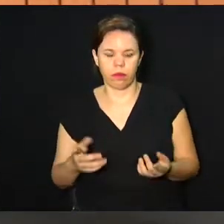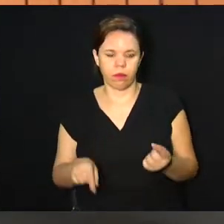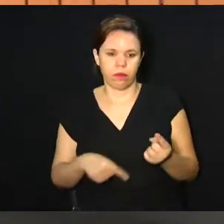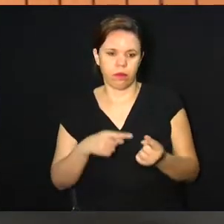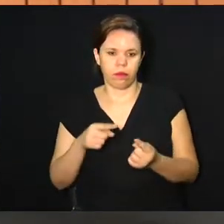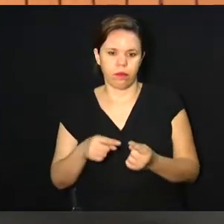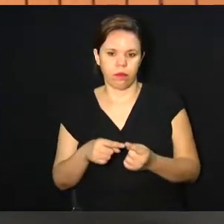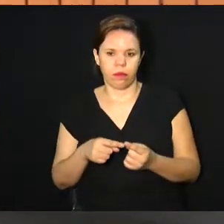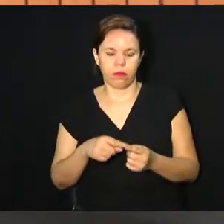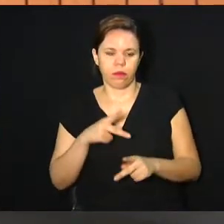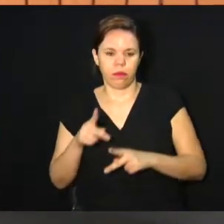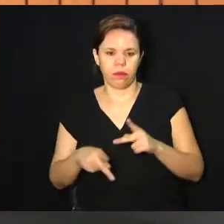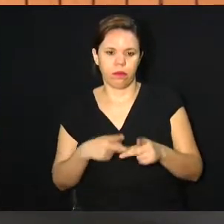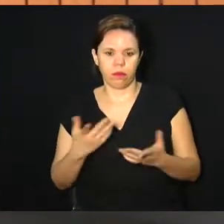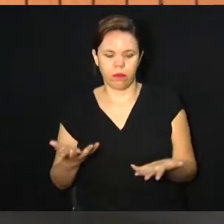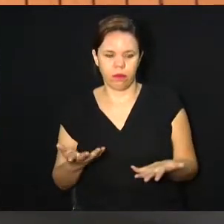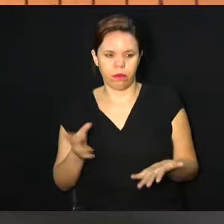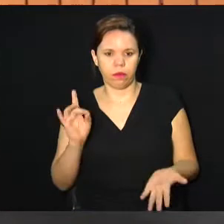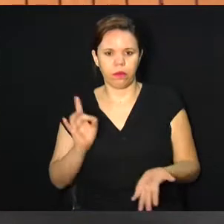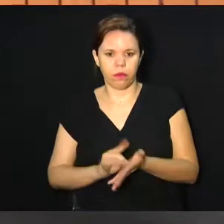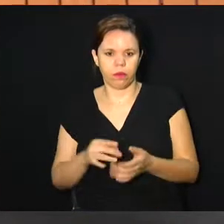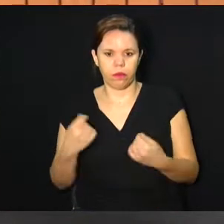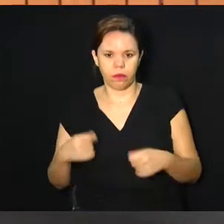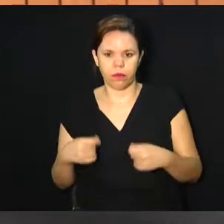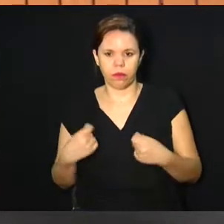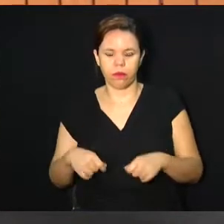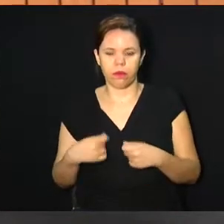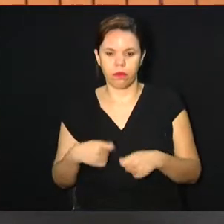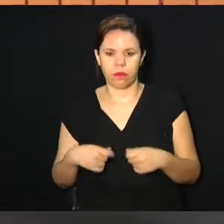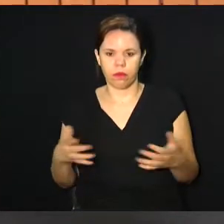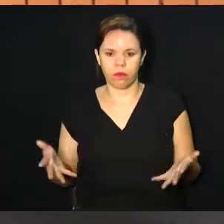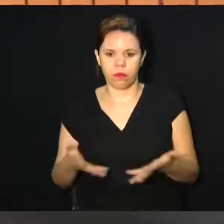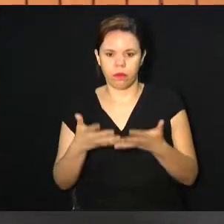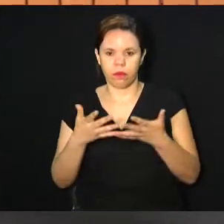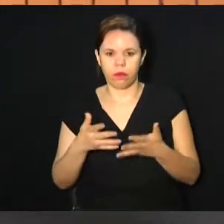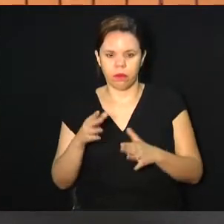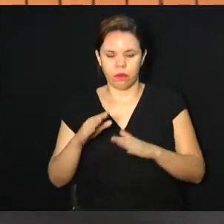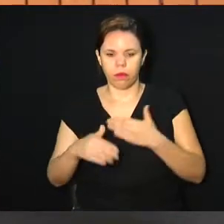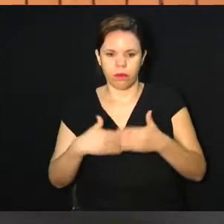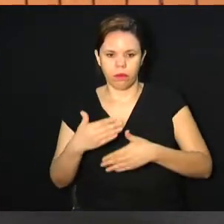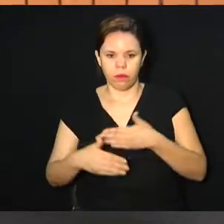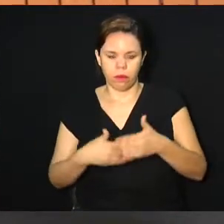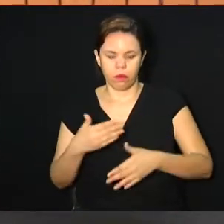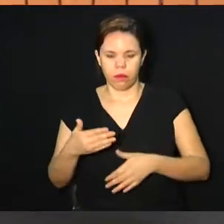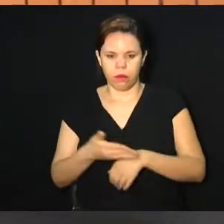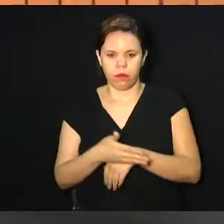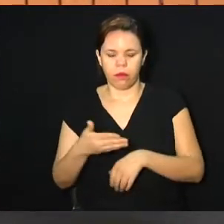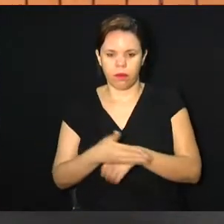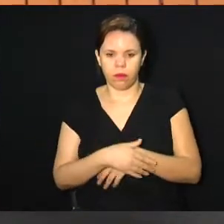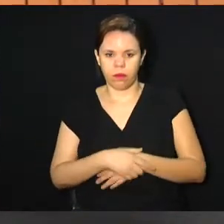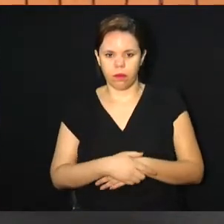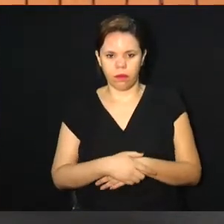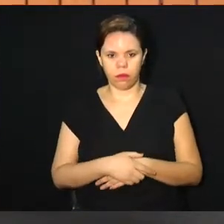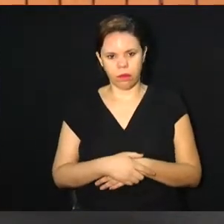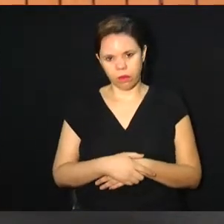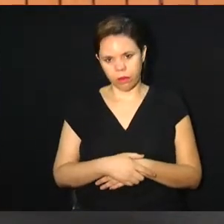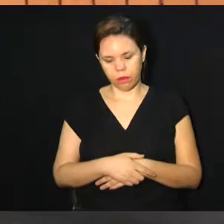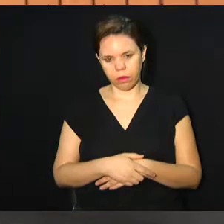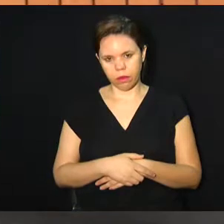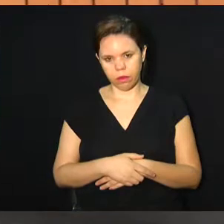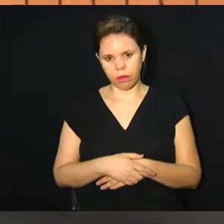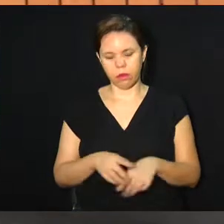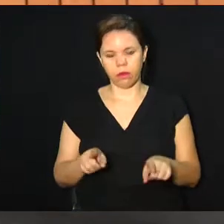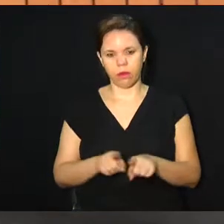atingindo as pessoas que realmente precisam contribuir com esse processo, participar desse processo. E um lado também